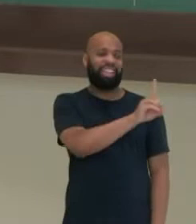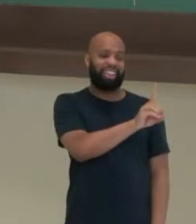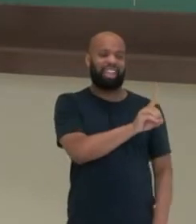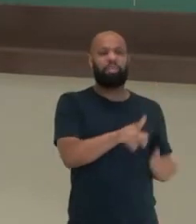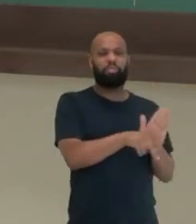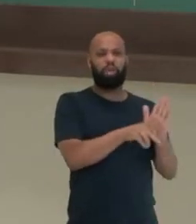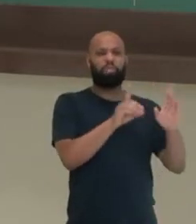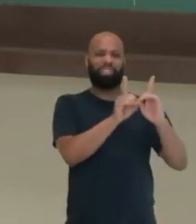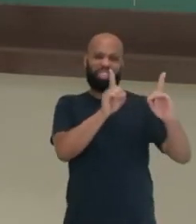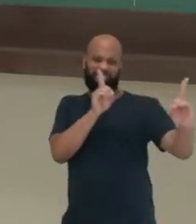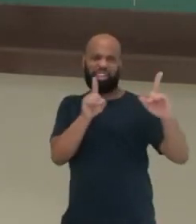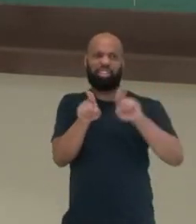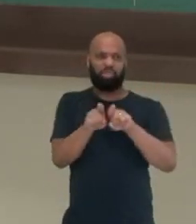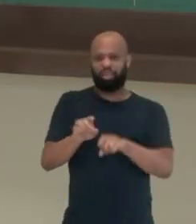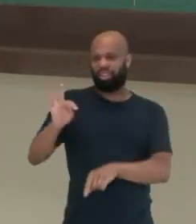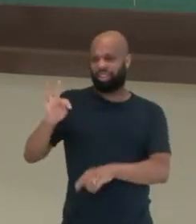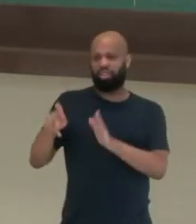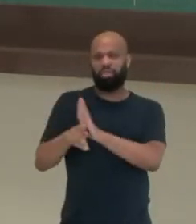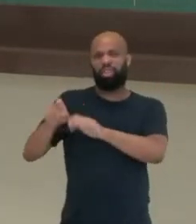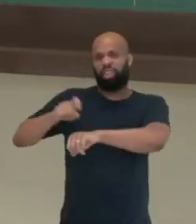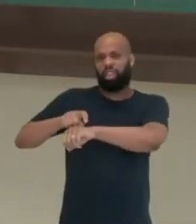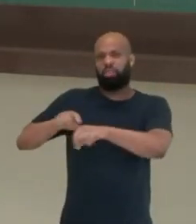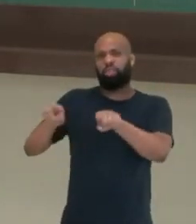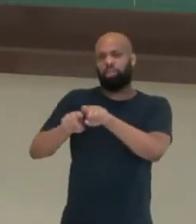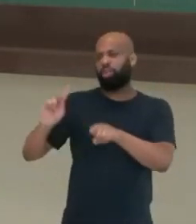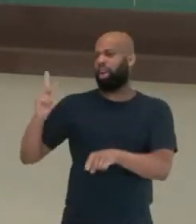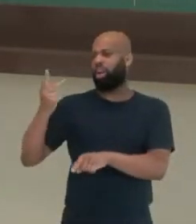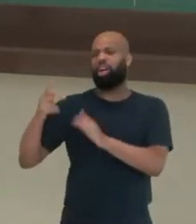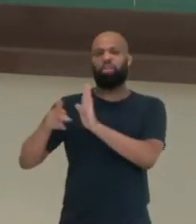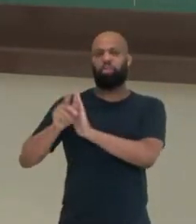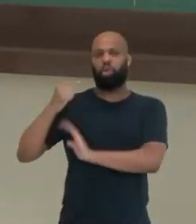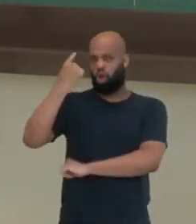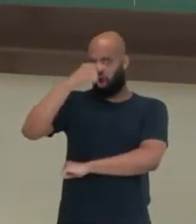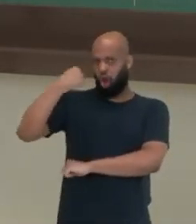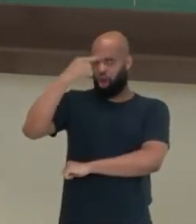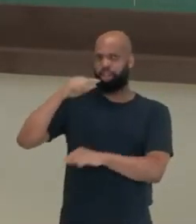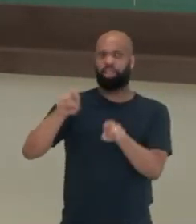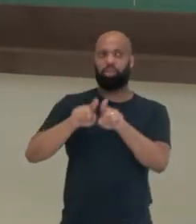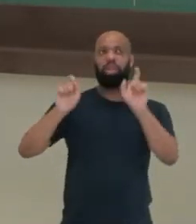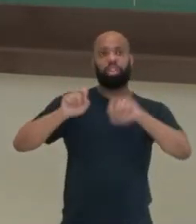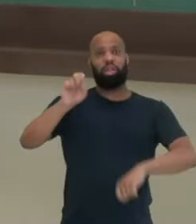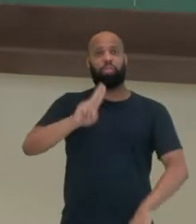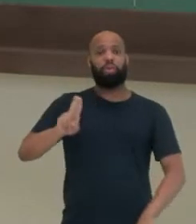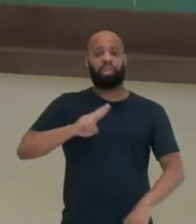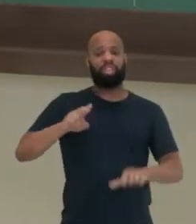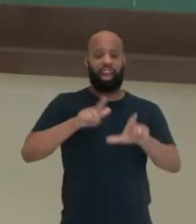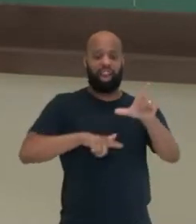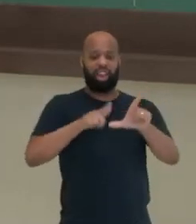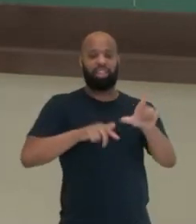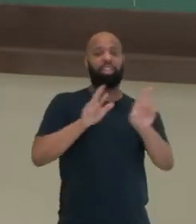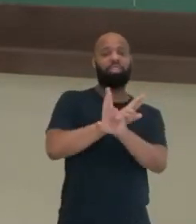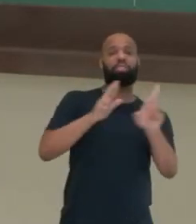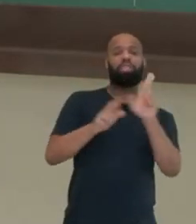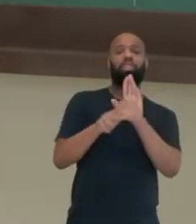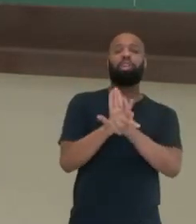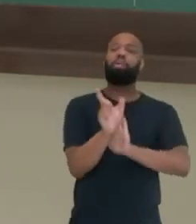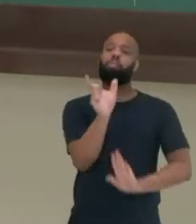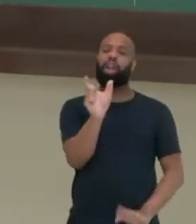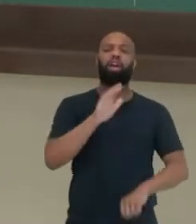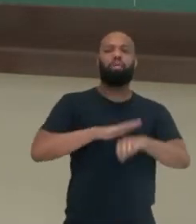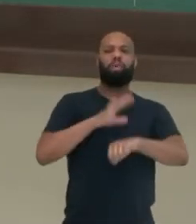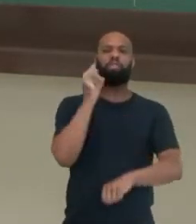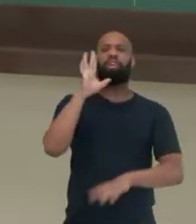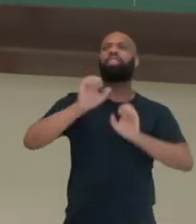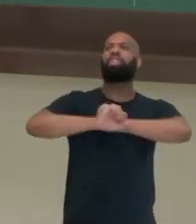e, por exemplo, T de tempo ou H de horas. Né? Então, a gente pode utilizar as letras que associam a palavra. Acho que fica